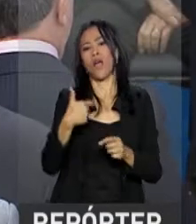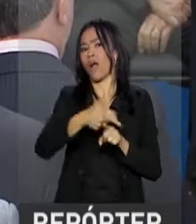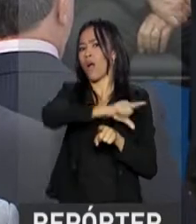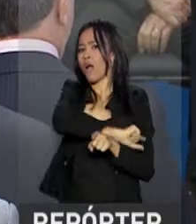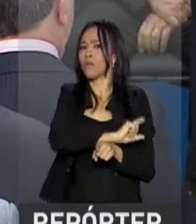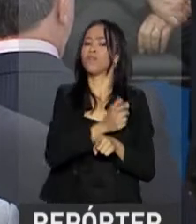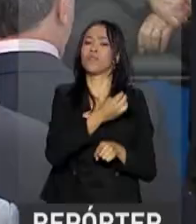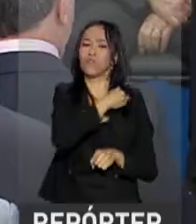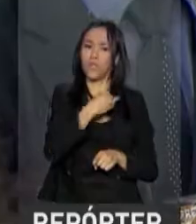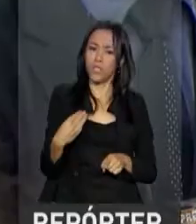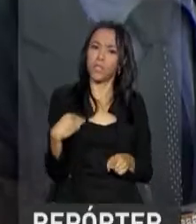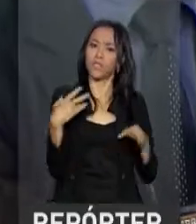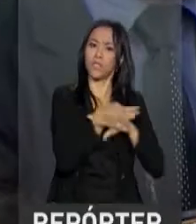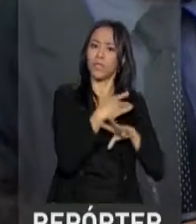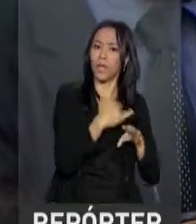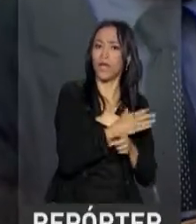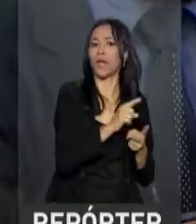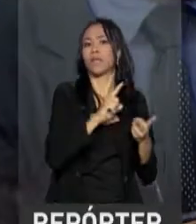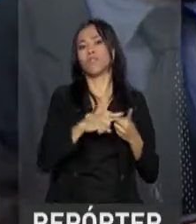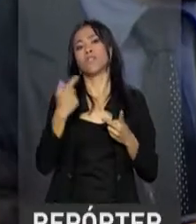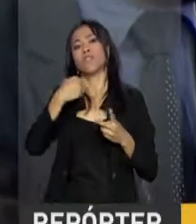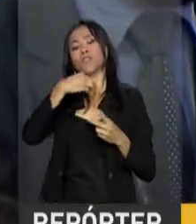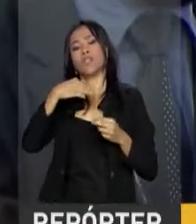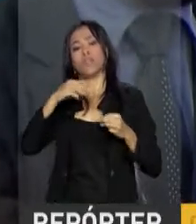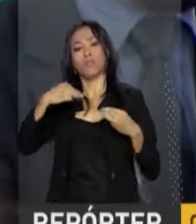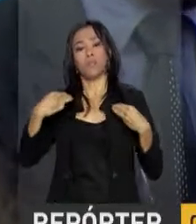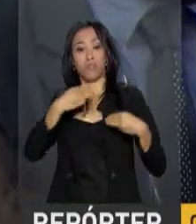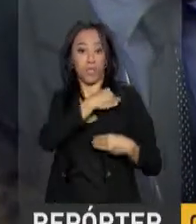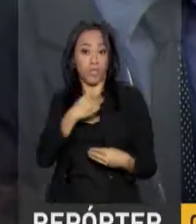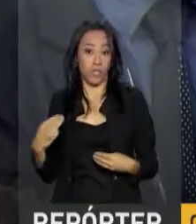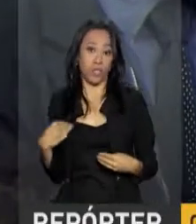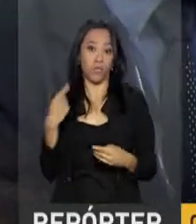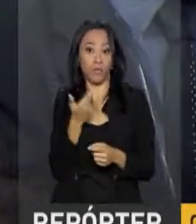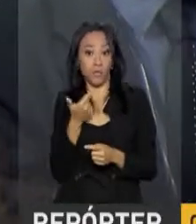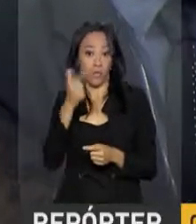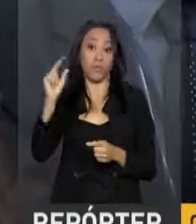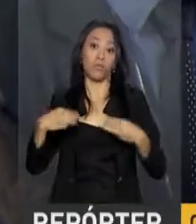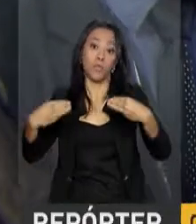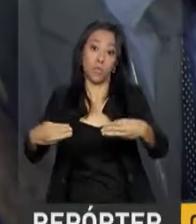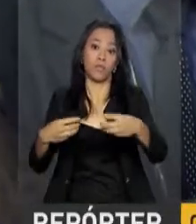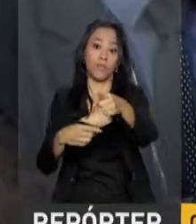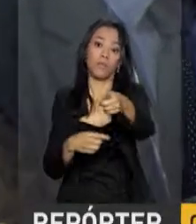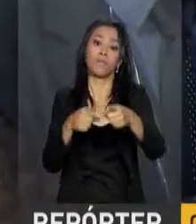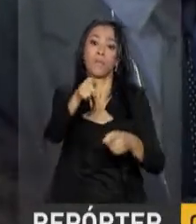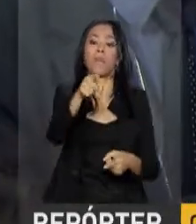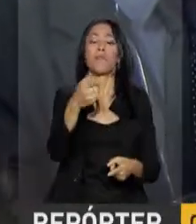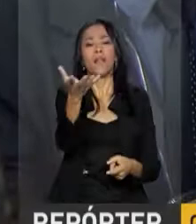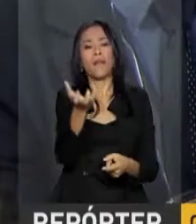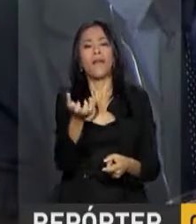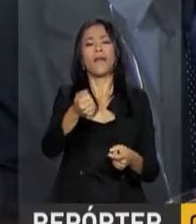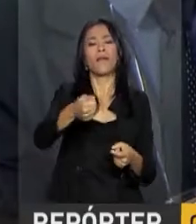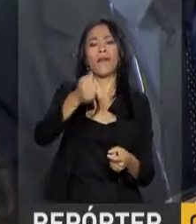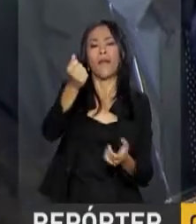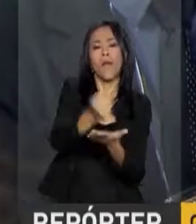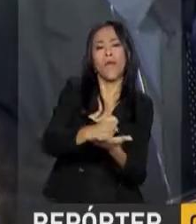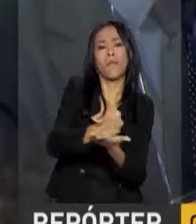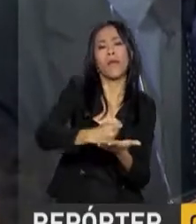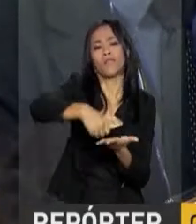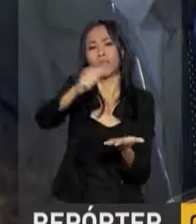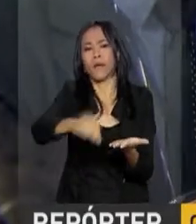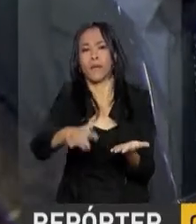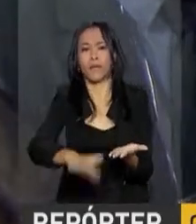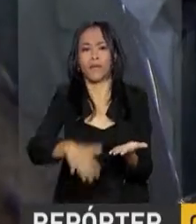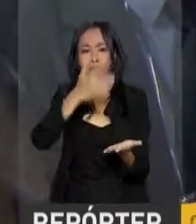da Integração Nacional. O que a gente quer é oferecer maior qualidade, remédios mais baratos para aquelas pessoas